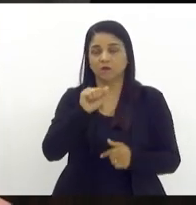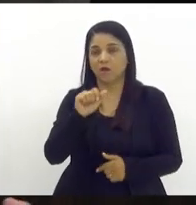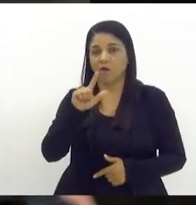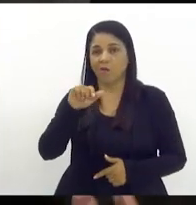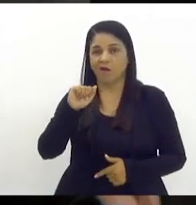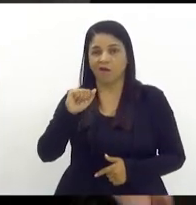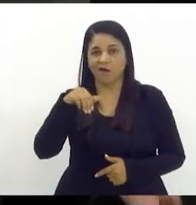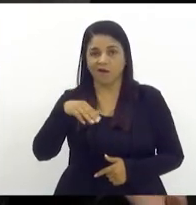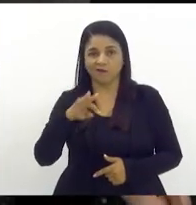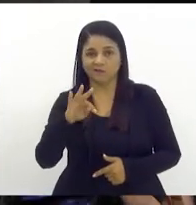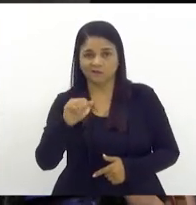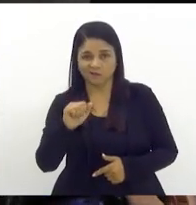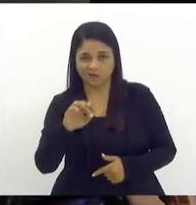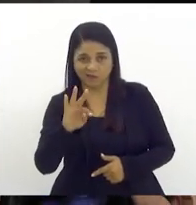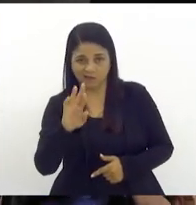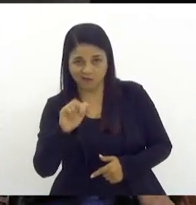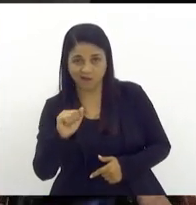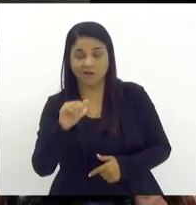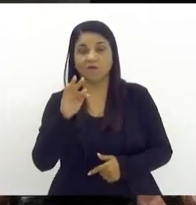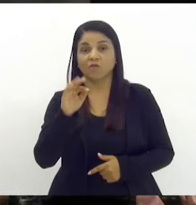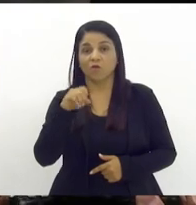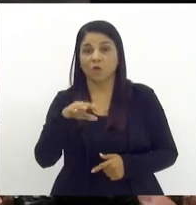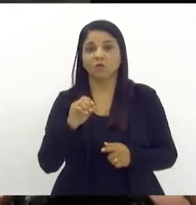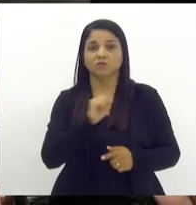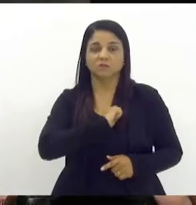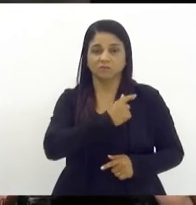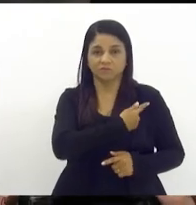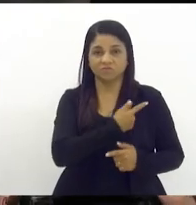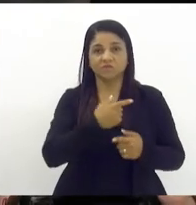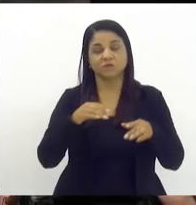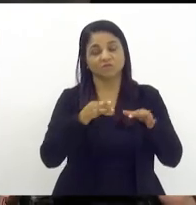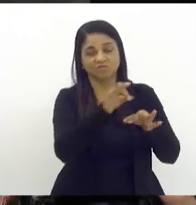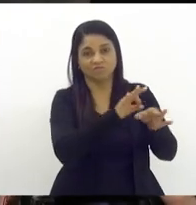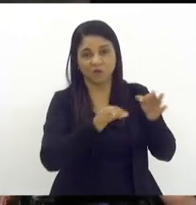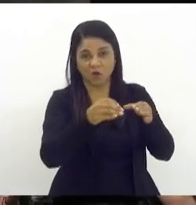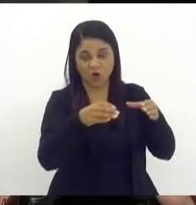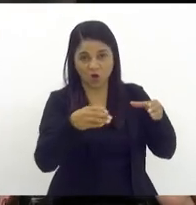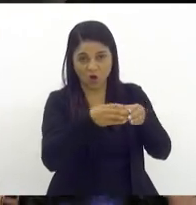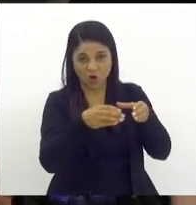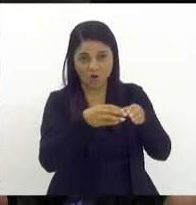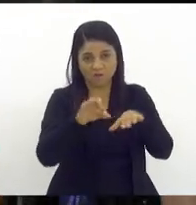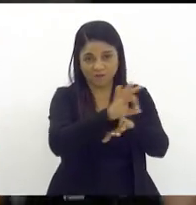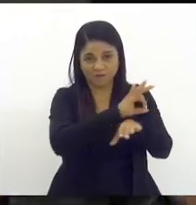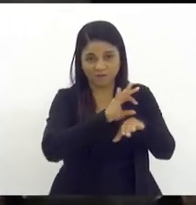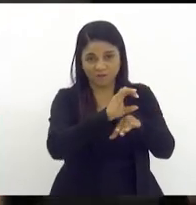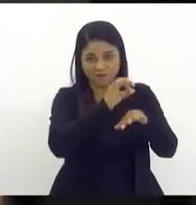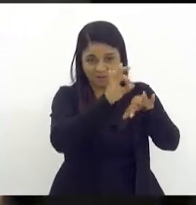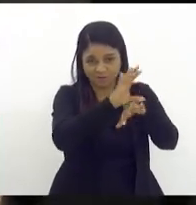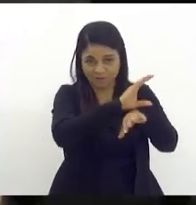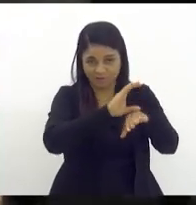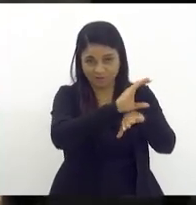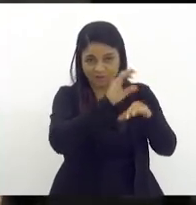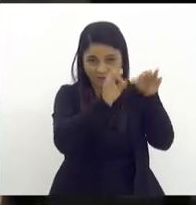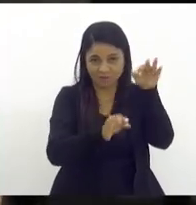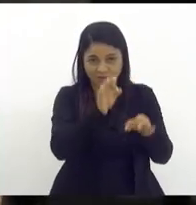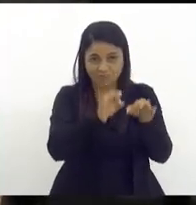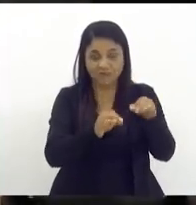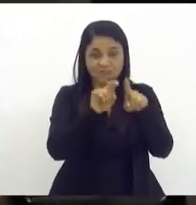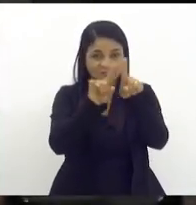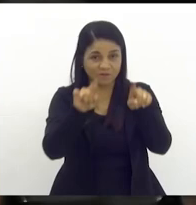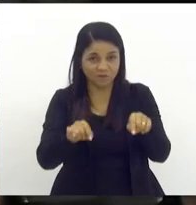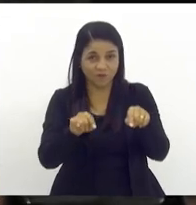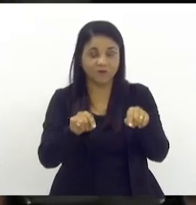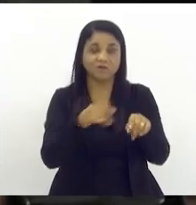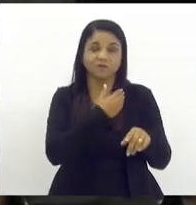São Gonçalo. Pareceres das comissões de Constituição e Justiça pela constitucionalidade com emenda, de servidores